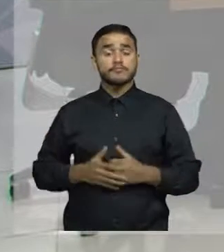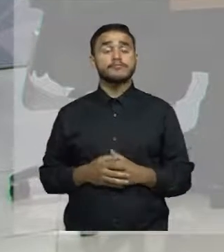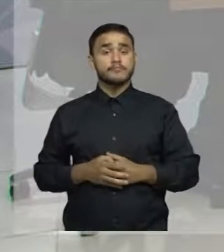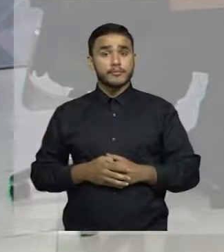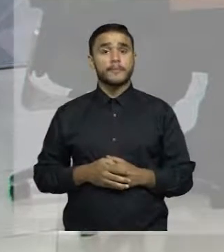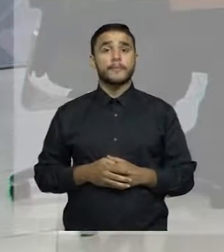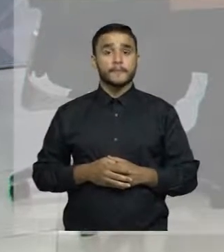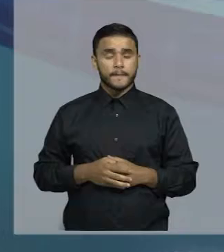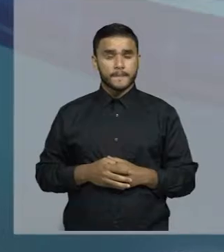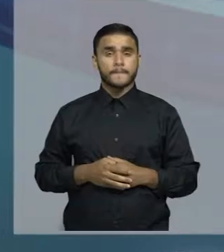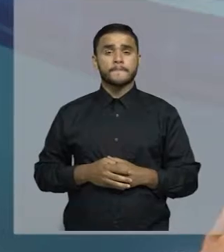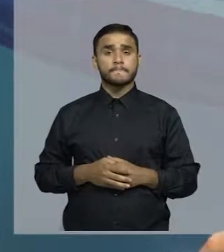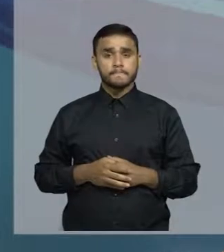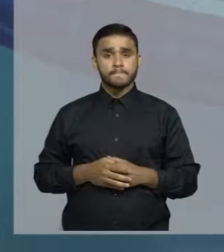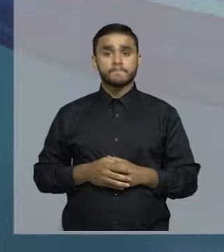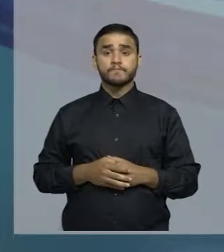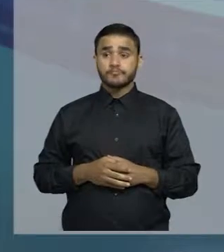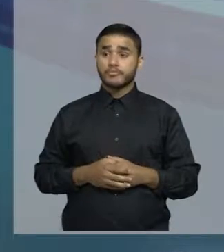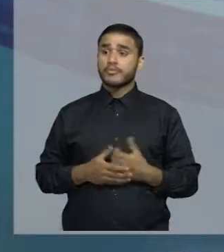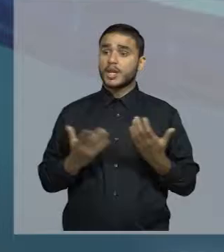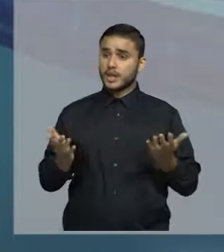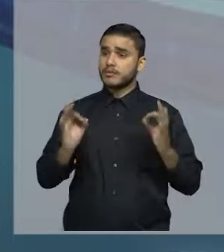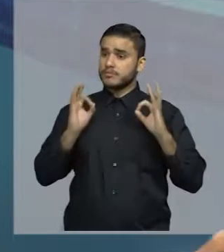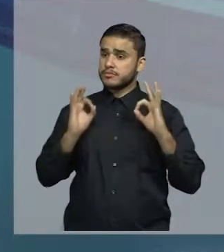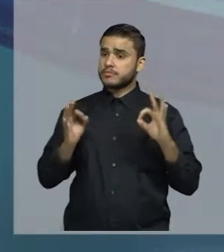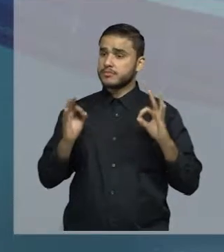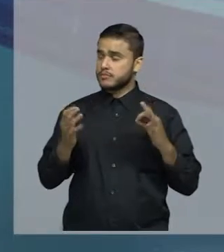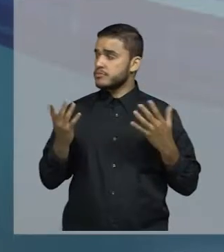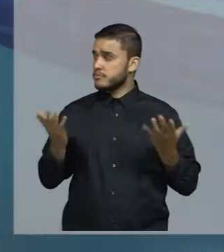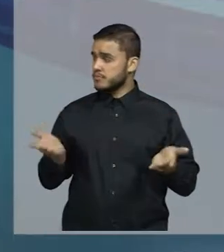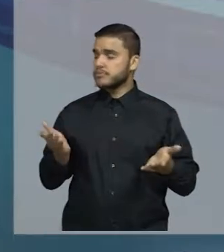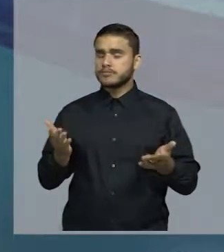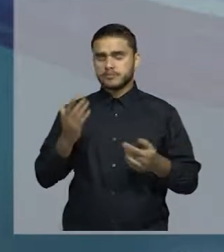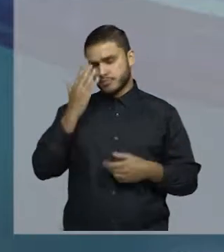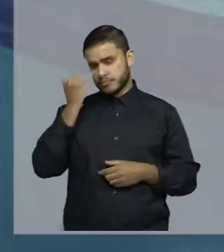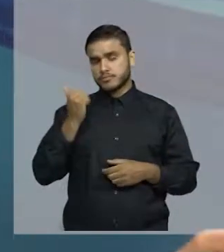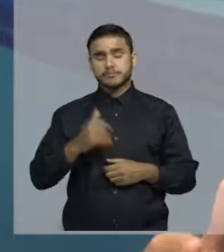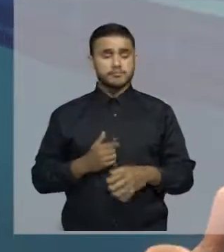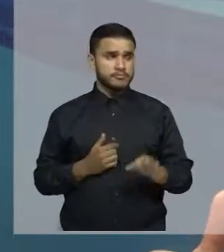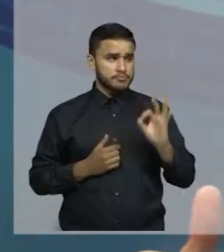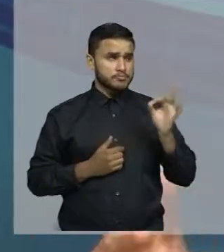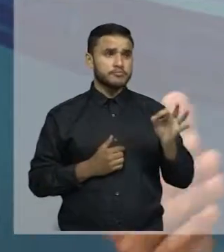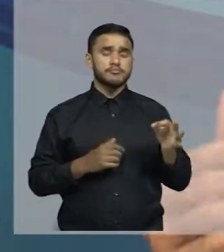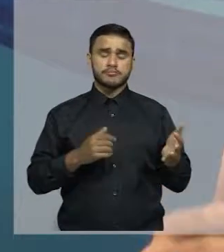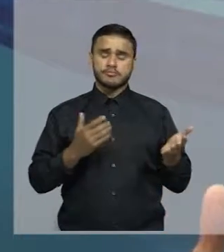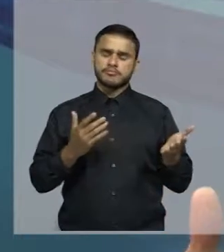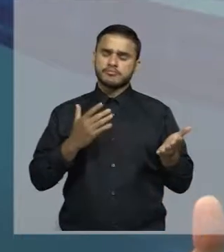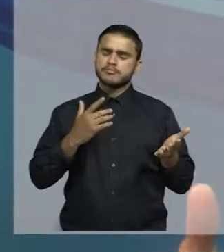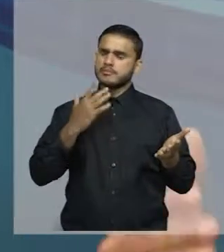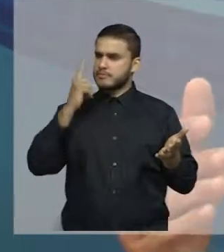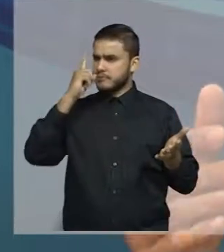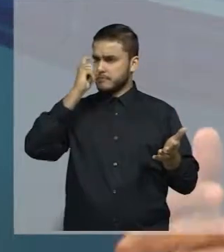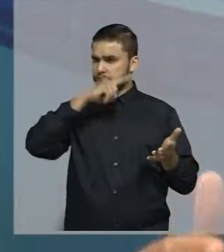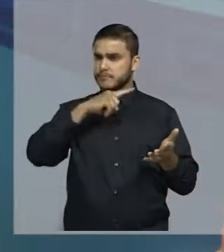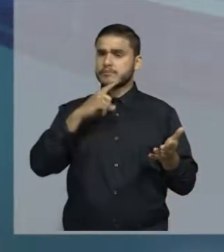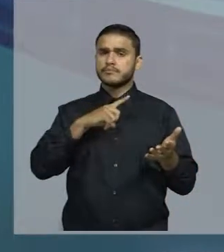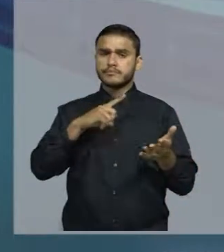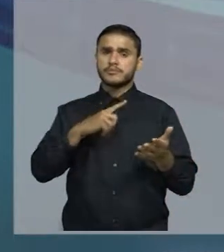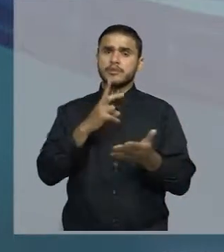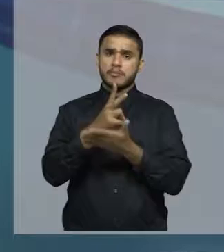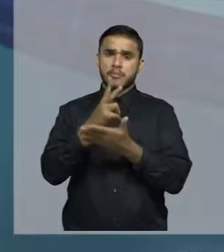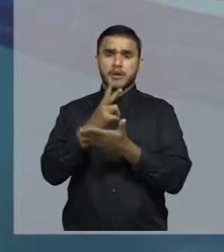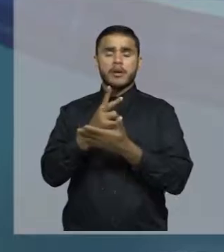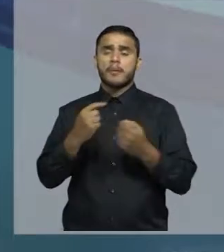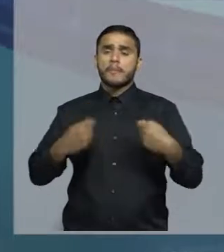Fica difícil enfrentar uma situação dessa com todas as limitações das garantias preciosas, volto a dizer, que devem